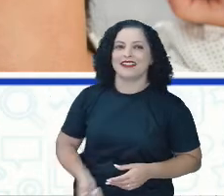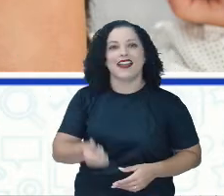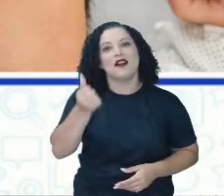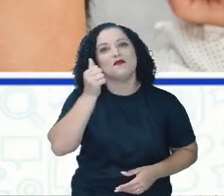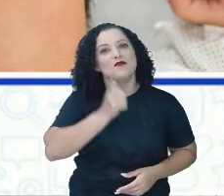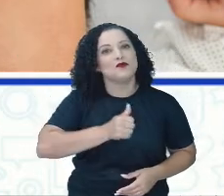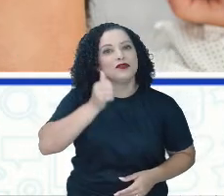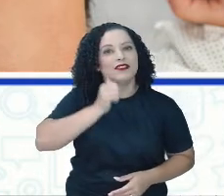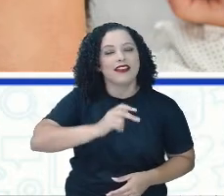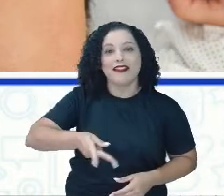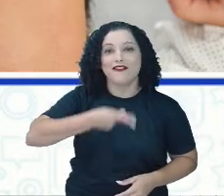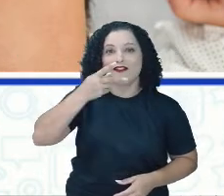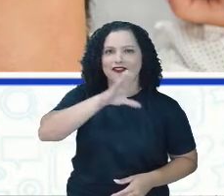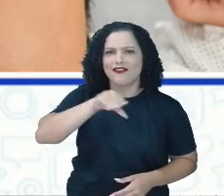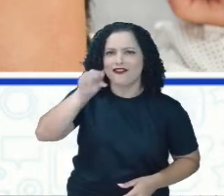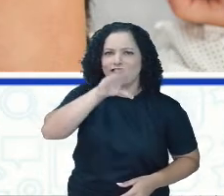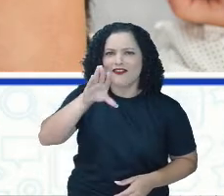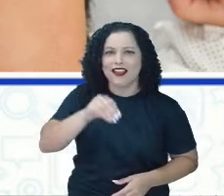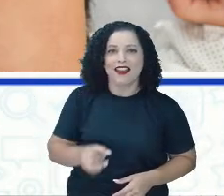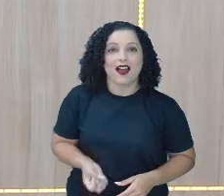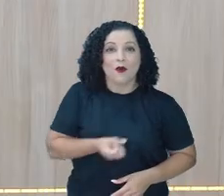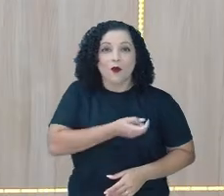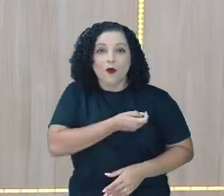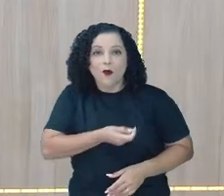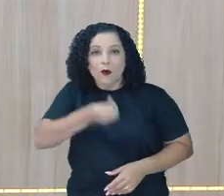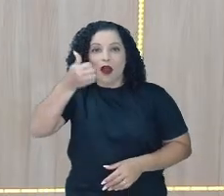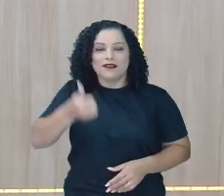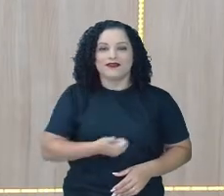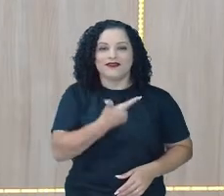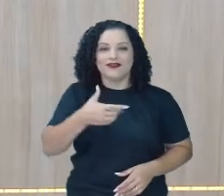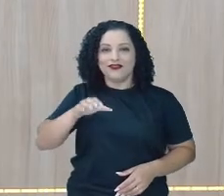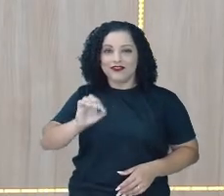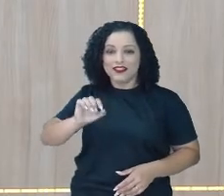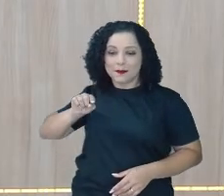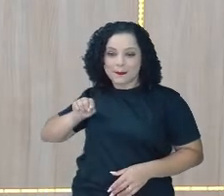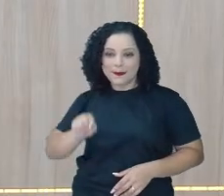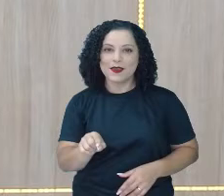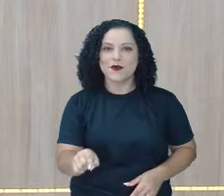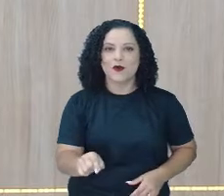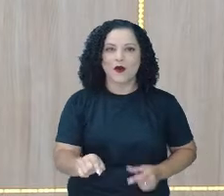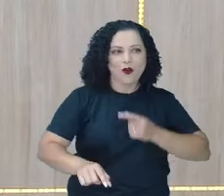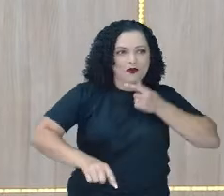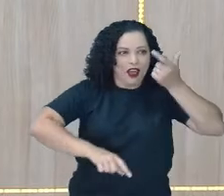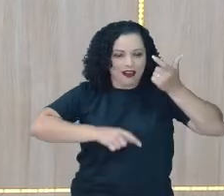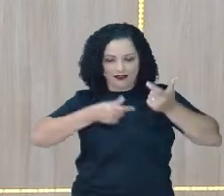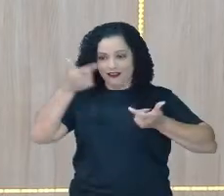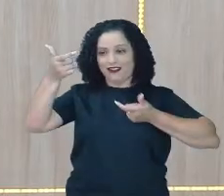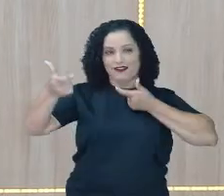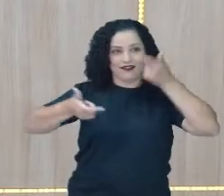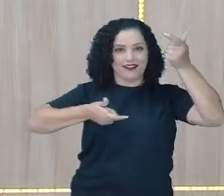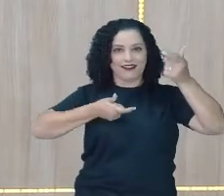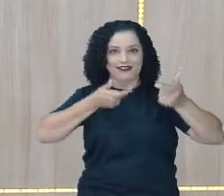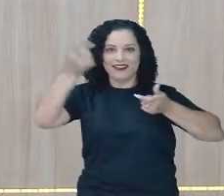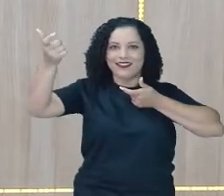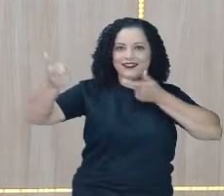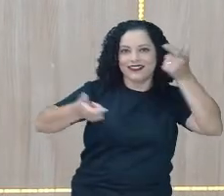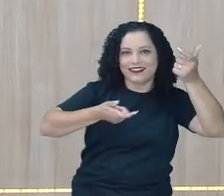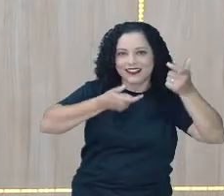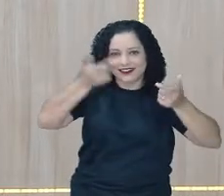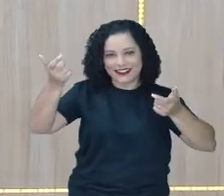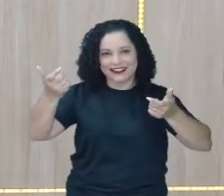20.000 palavras por dia. Mas minha nossa, é quase o triplo, professor. Então, antes que alguém me ataque aqui por isso, eu